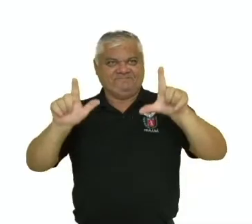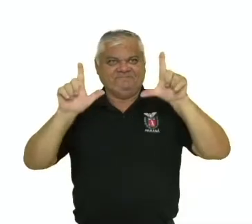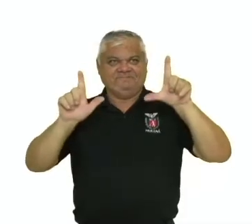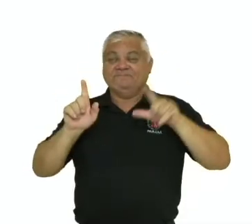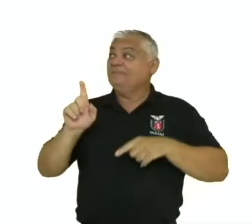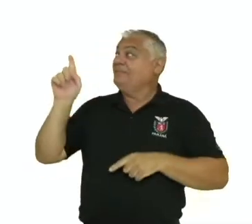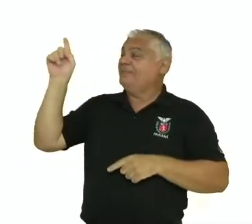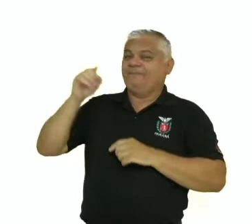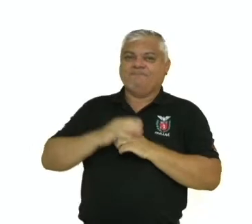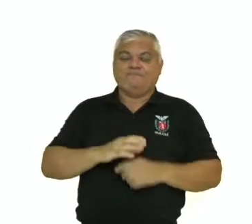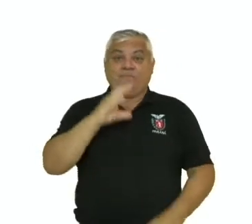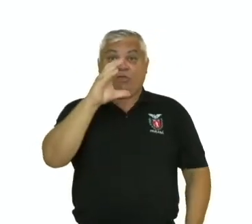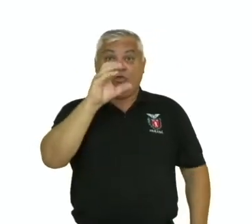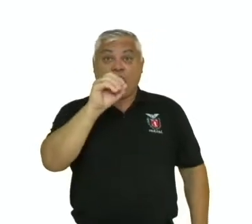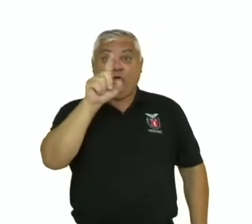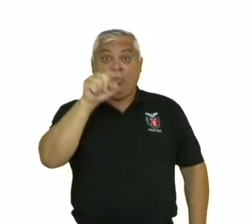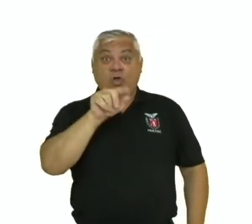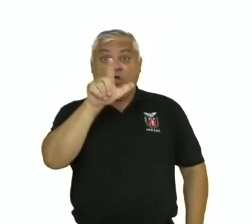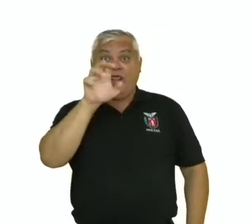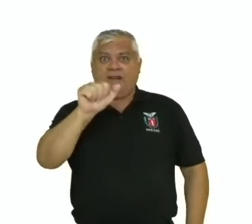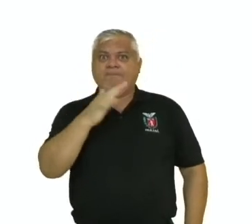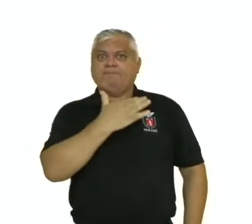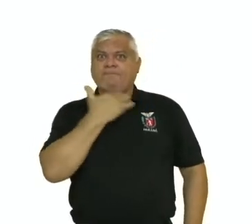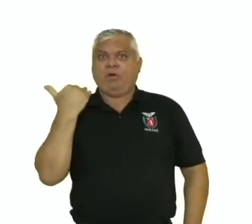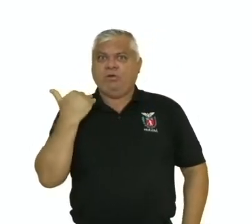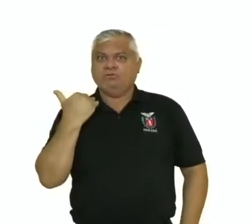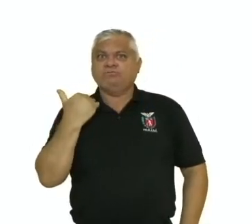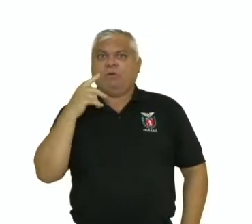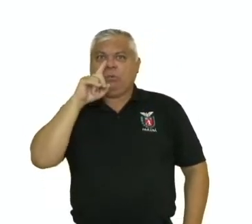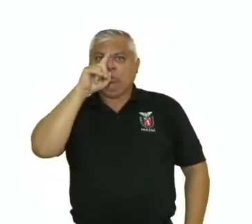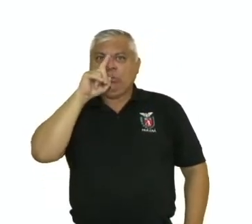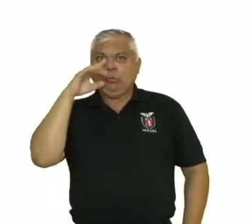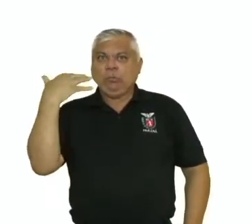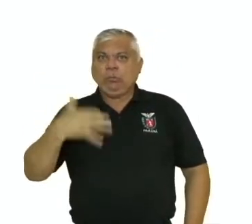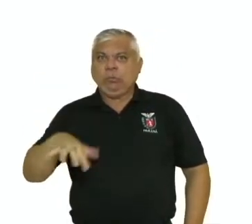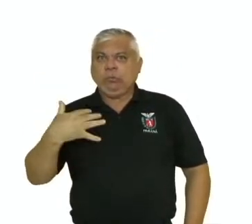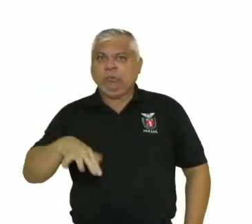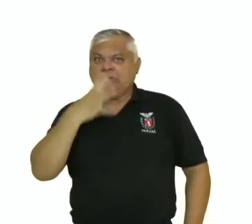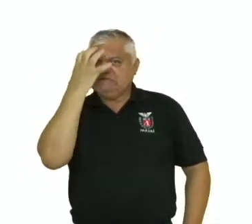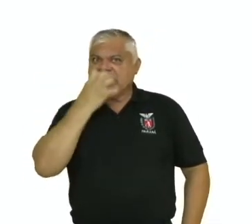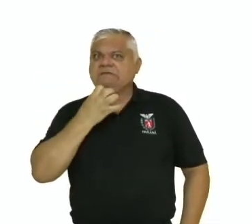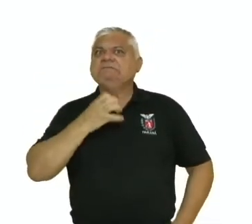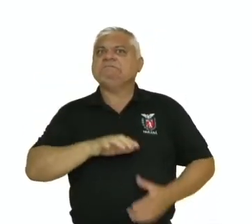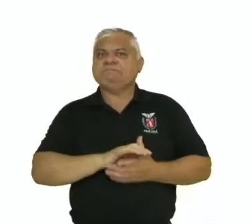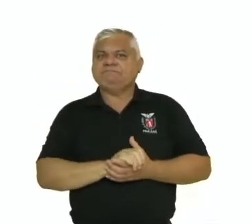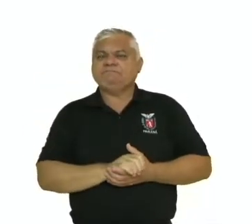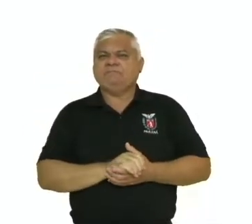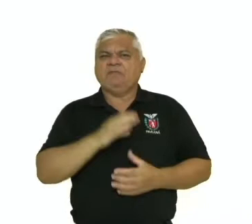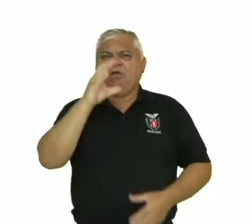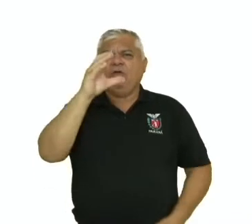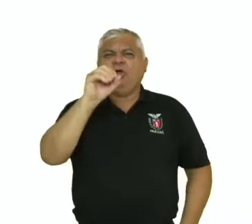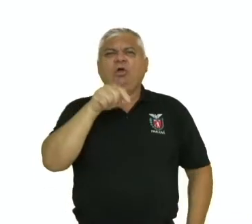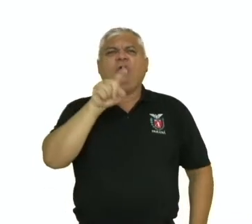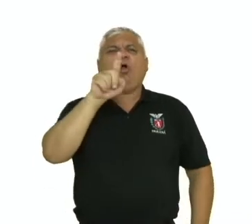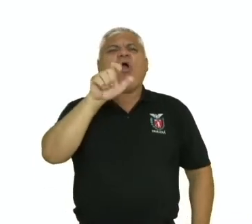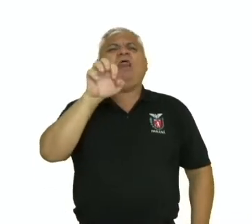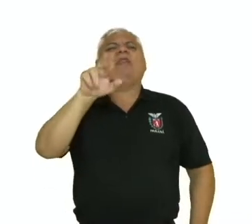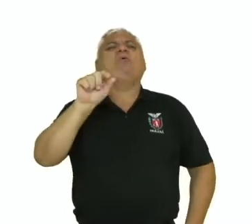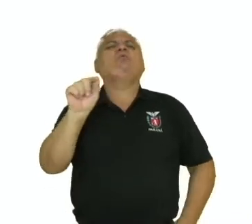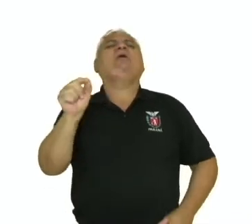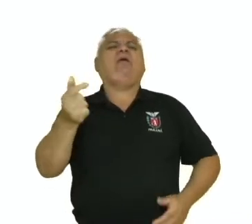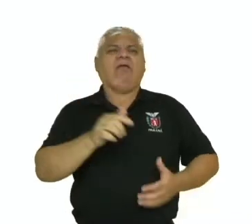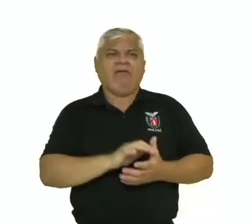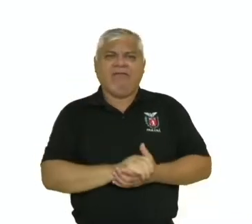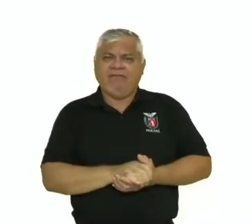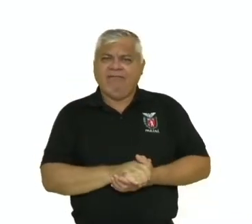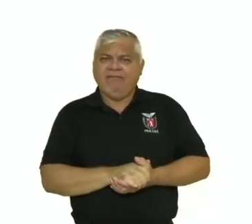imagem. A cólera mata. É muito sério. Mas o que é a cólera? Tem a pergunta e